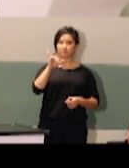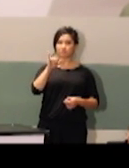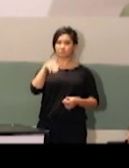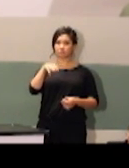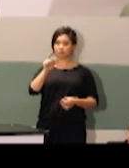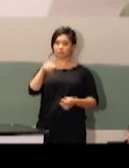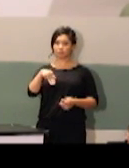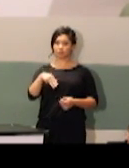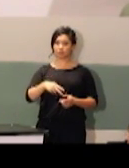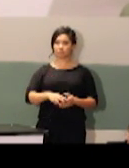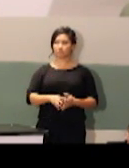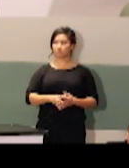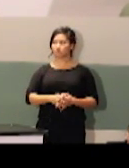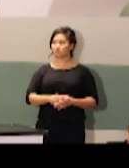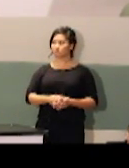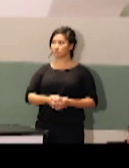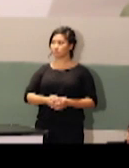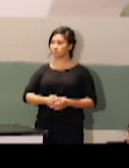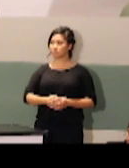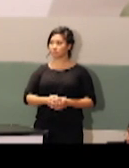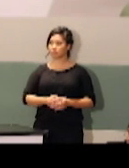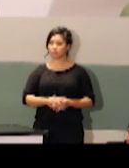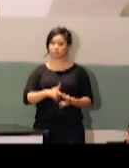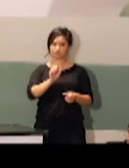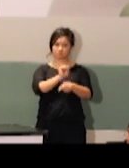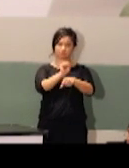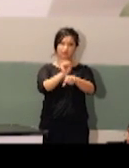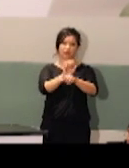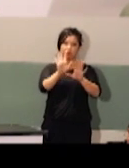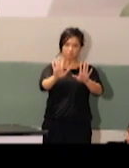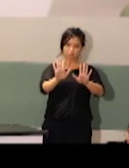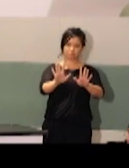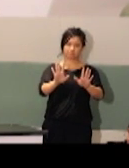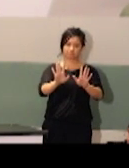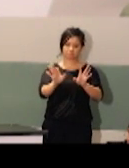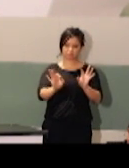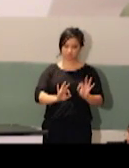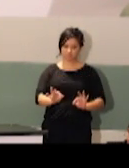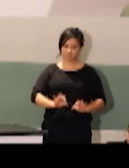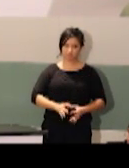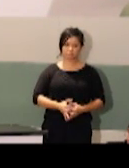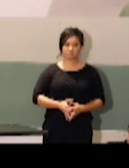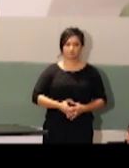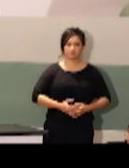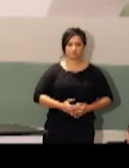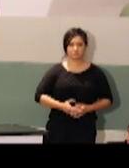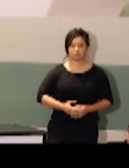Pittman. Exatamente, só um minutinho, por favor. Não.